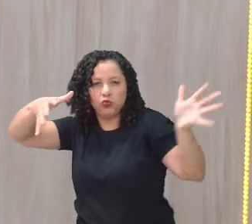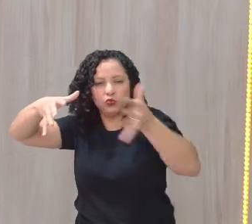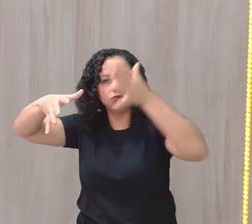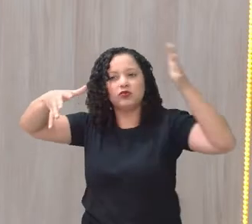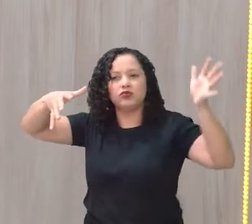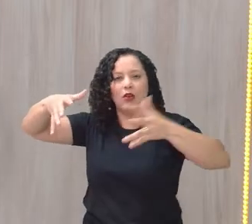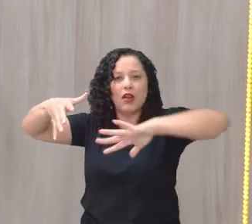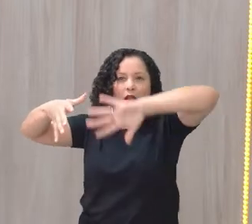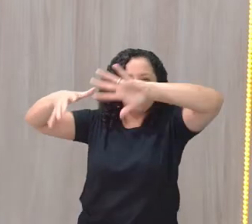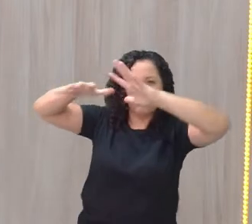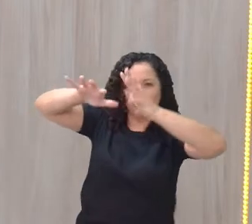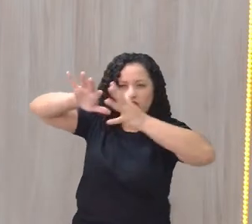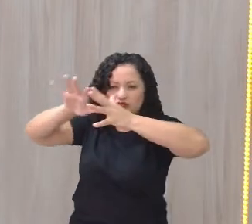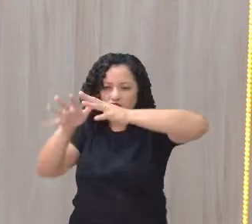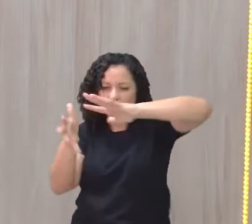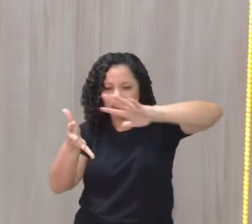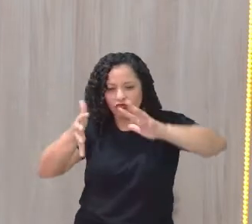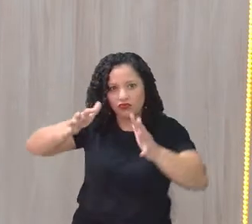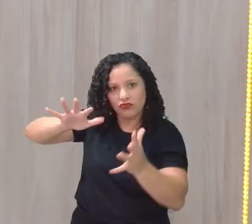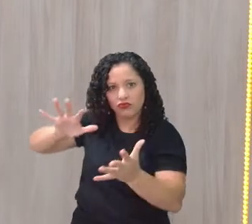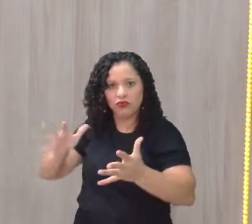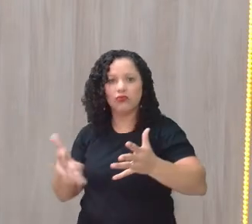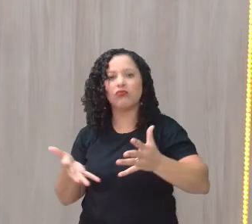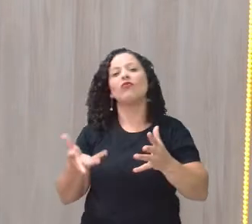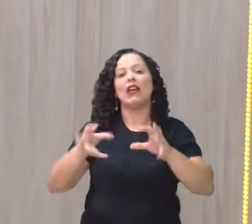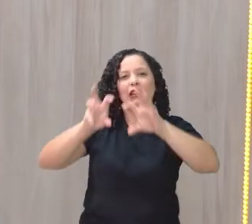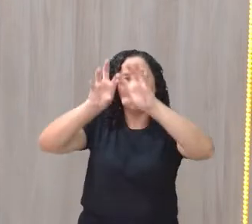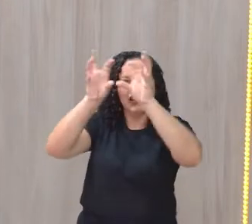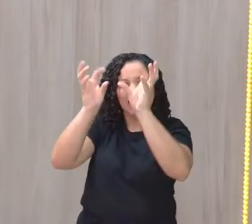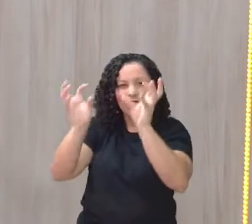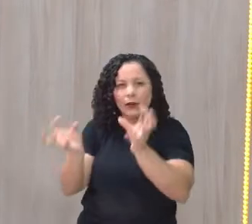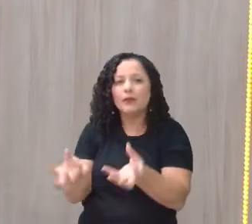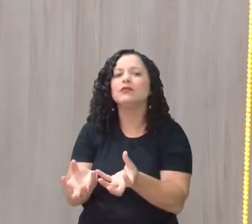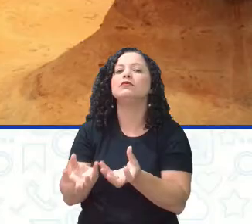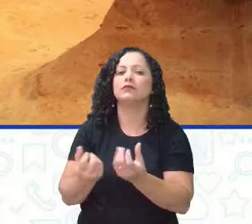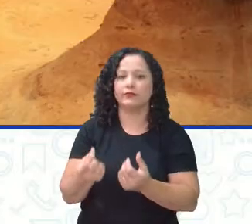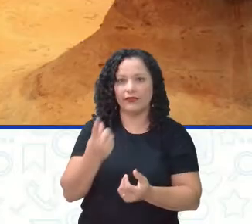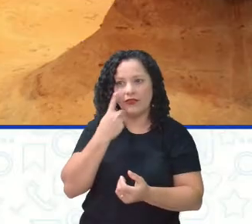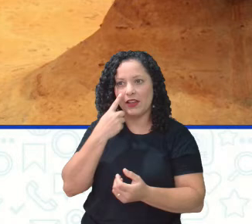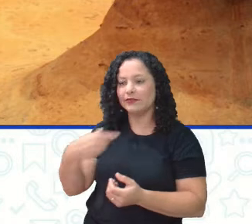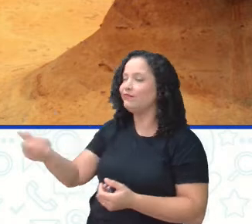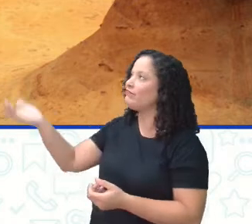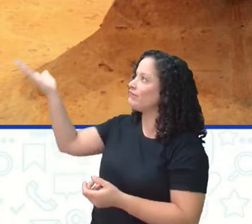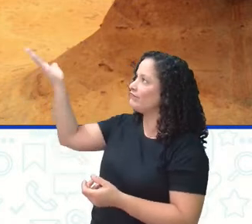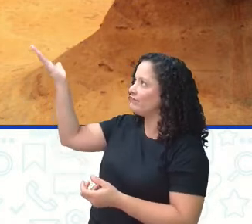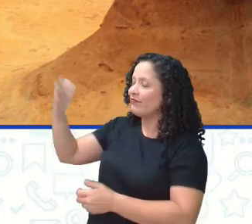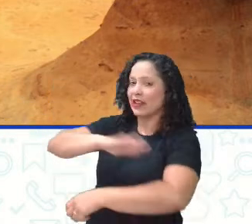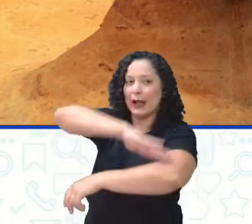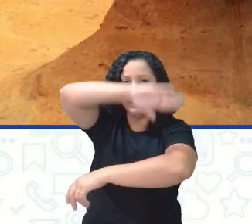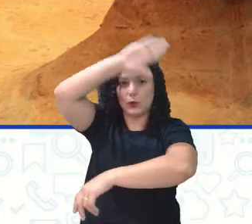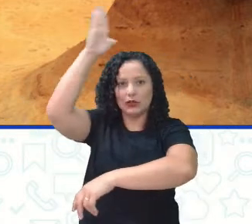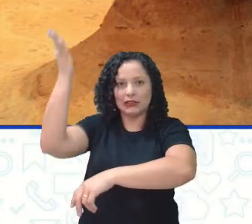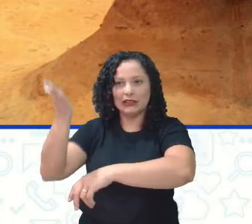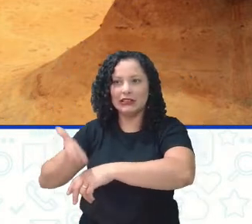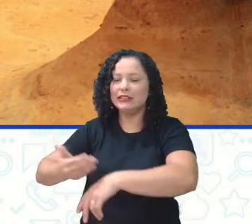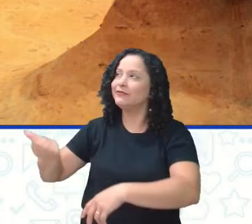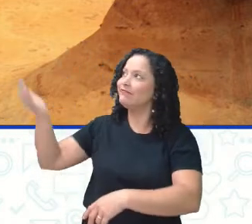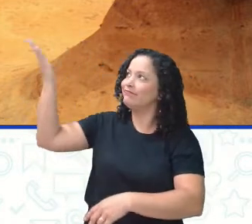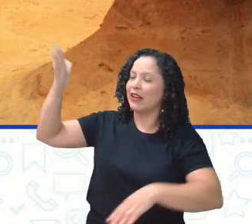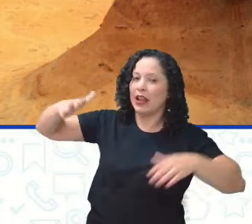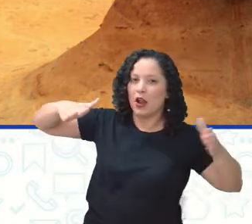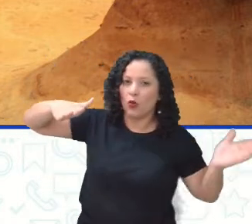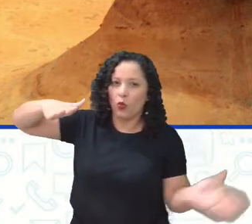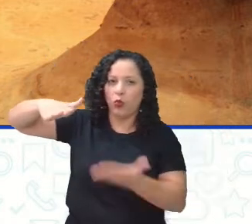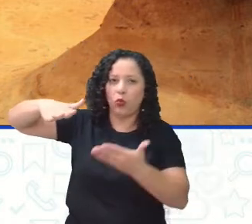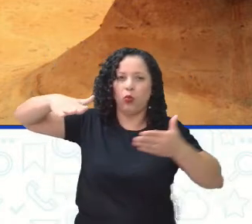esse relevo, como exemplo aí no slide em sua tela, ou seja, temperismo físico, ó, chegando lá, ó, fisicamente,